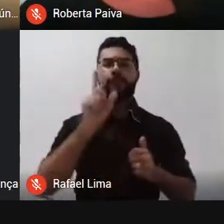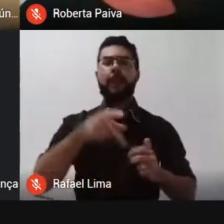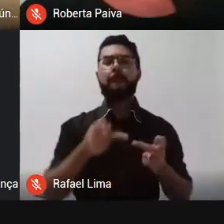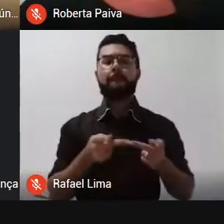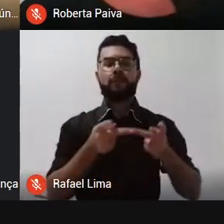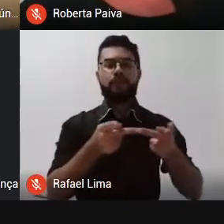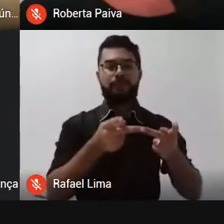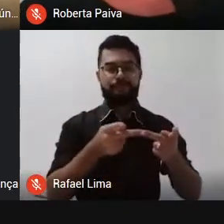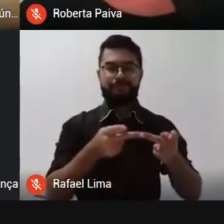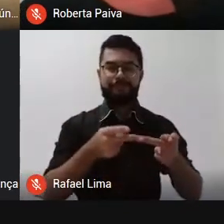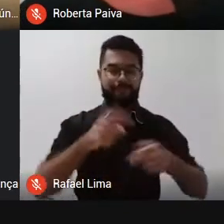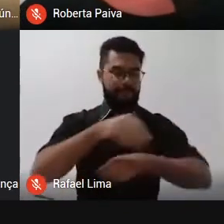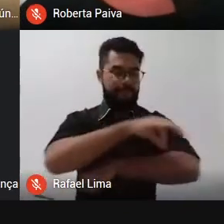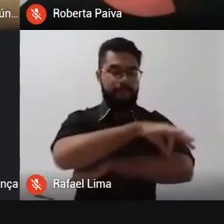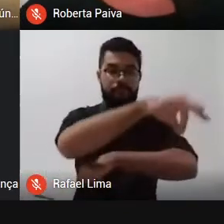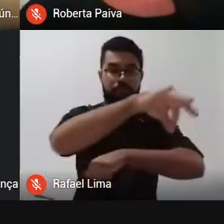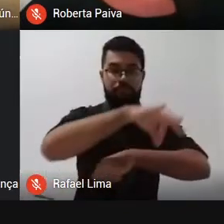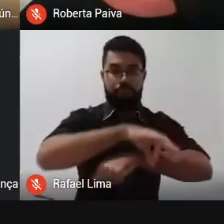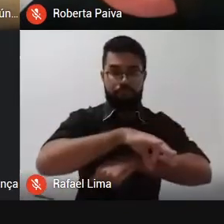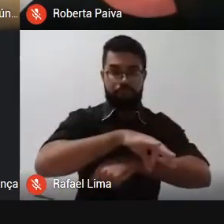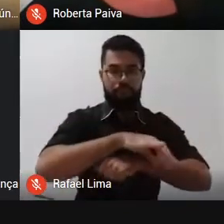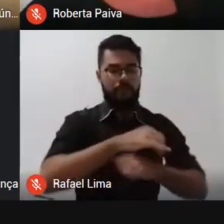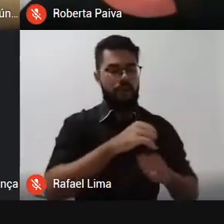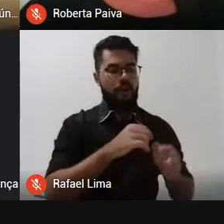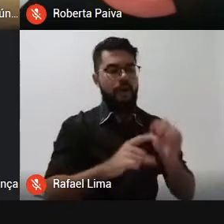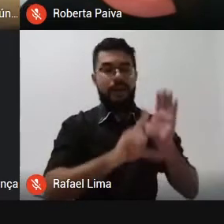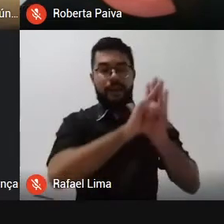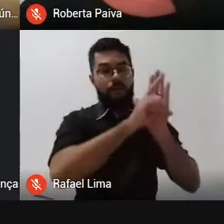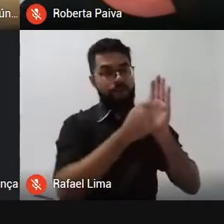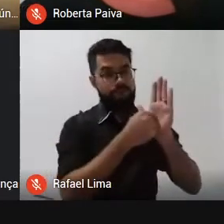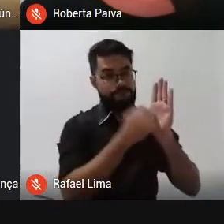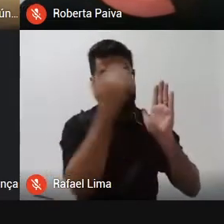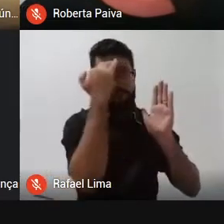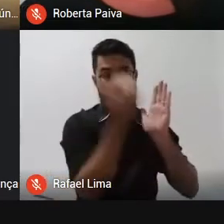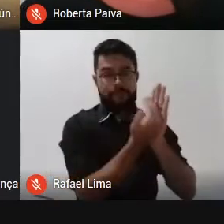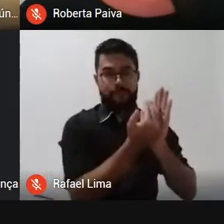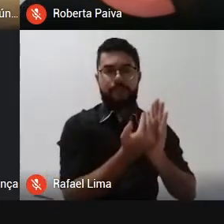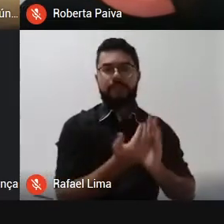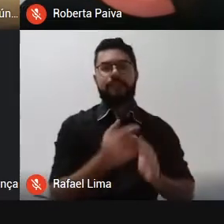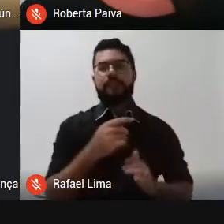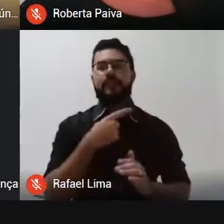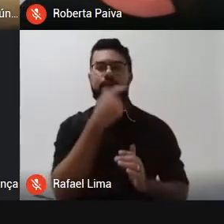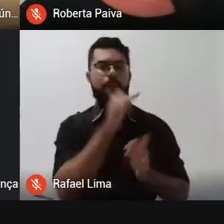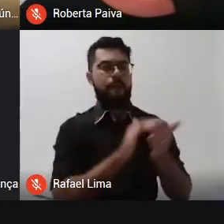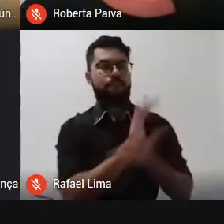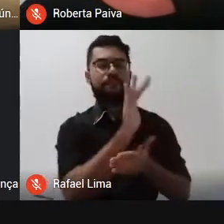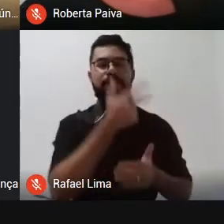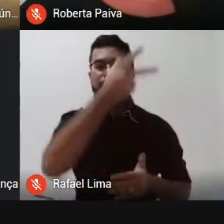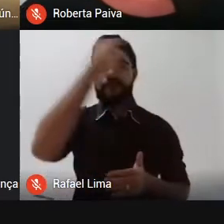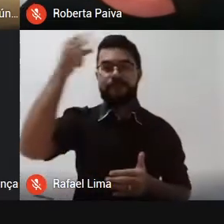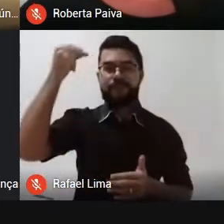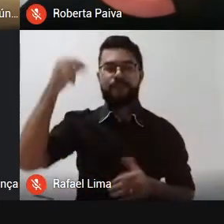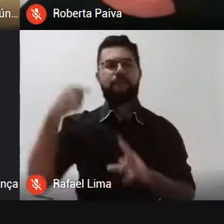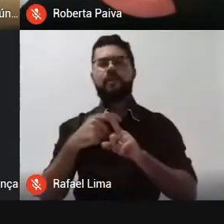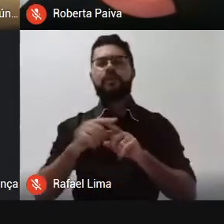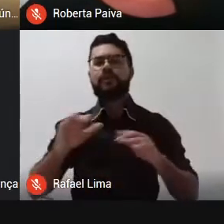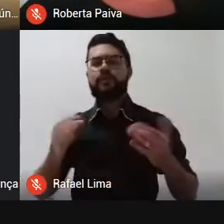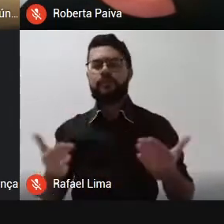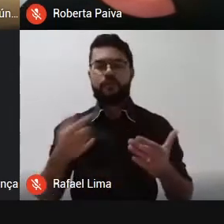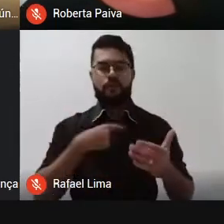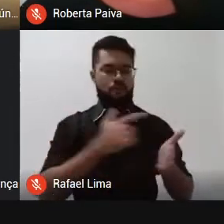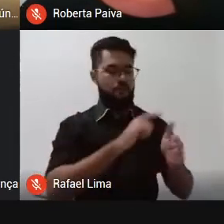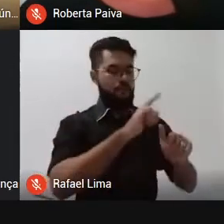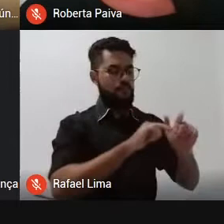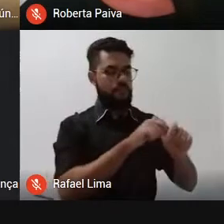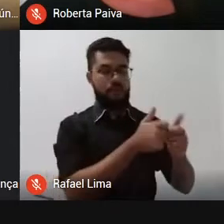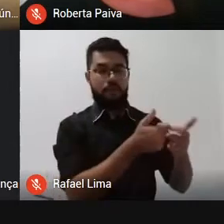legal, um projeto que é possível dar entrada na prefeitura. Por quê? Porque ele vai ter um material que vai dar um suporte para ele